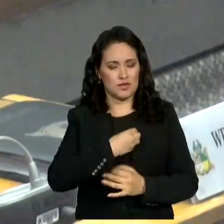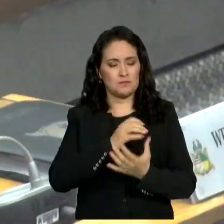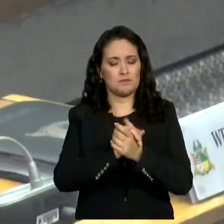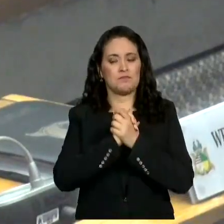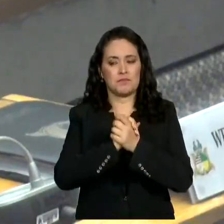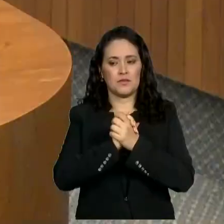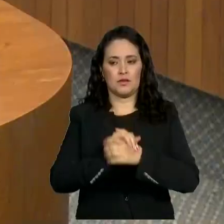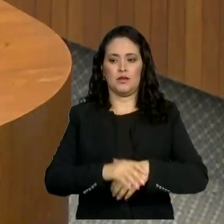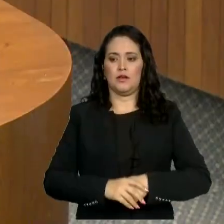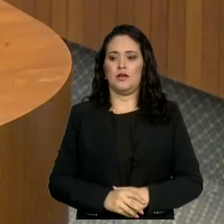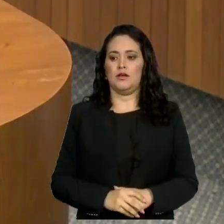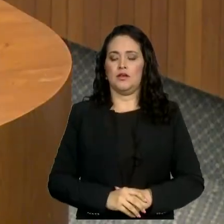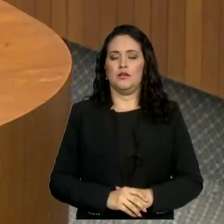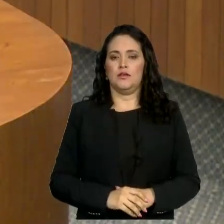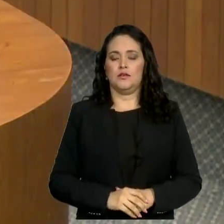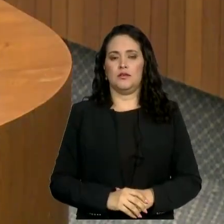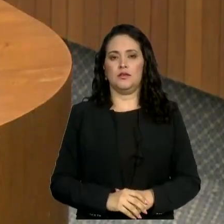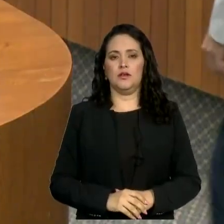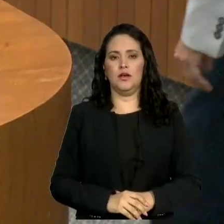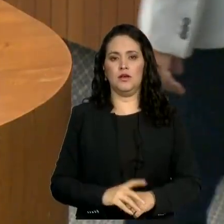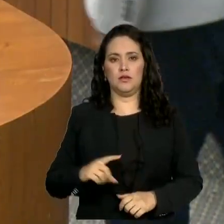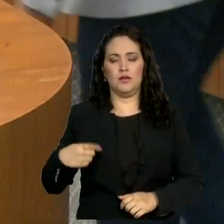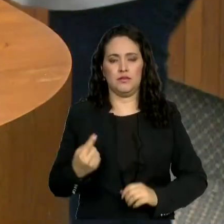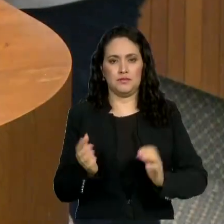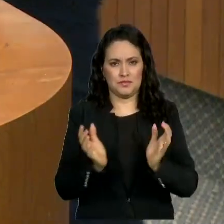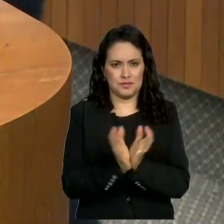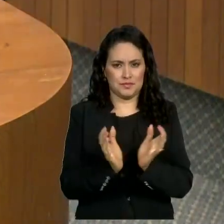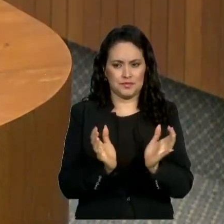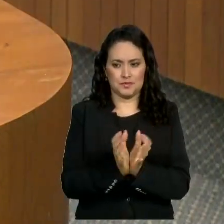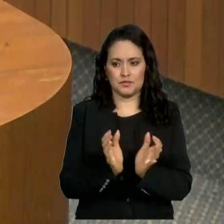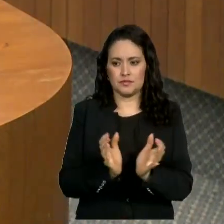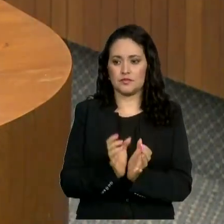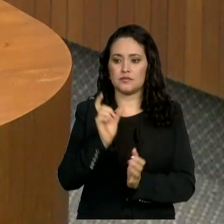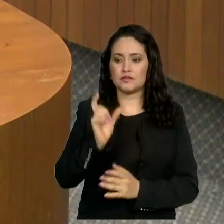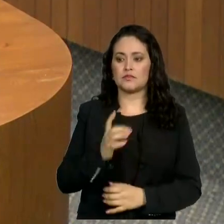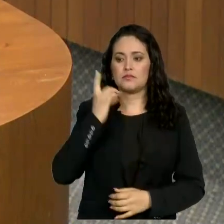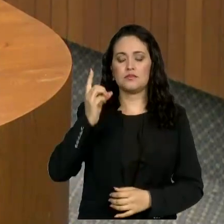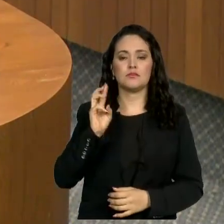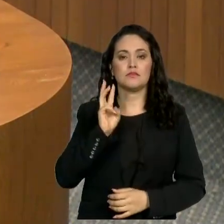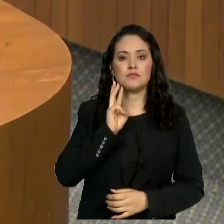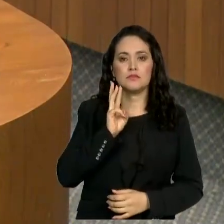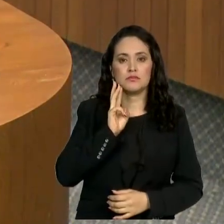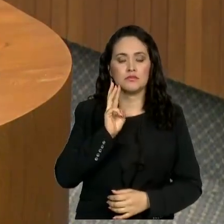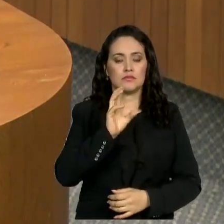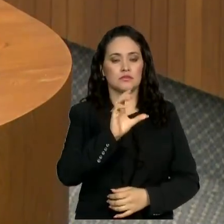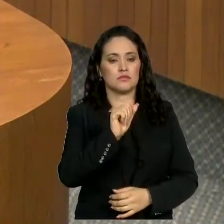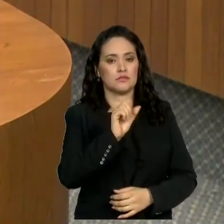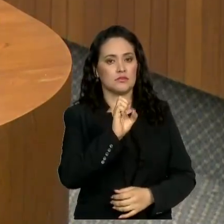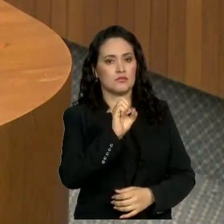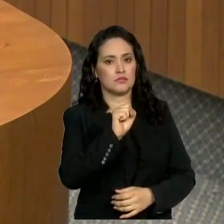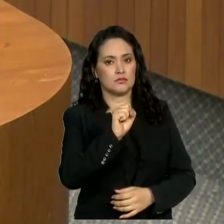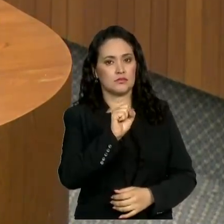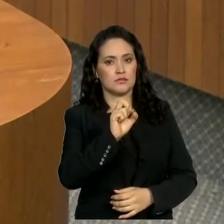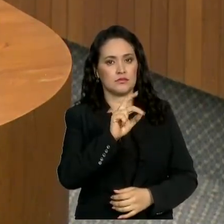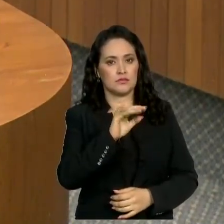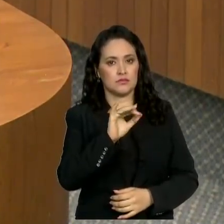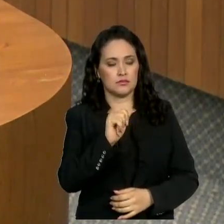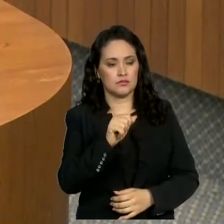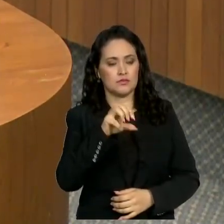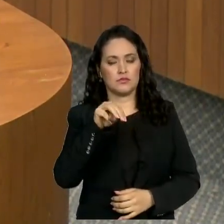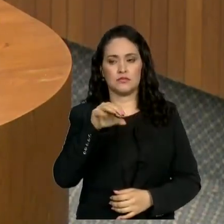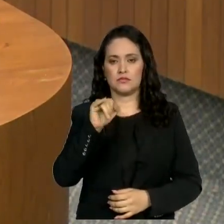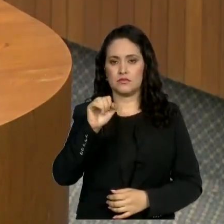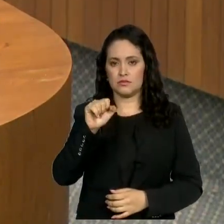bloco, composto pelo deputado Wellington, deputado Fernando, Cascaria e Amical. Amical, que é uma grande defensora